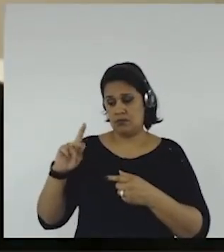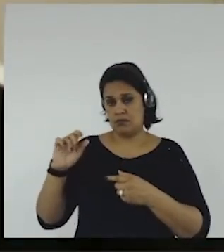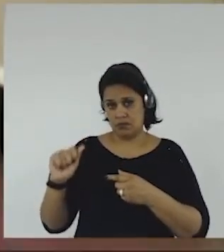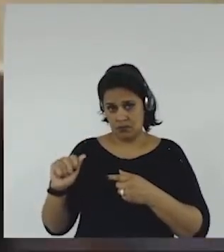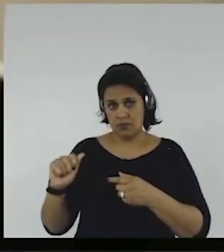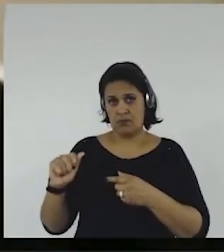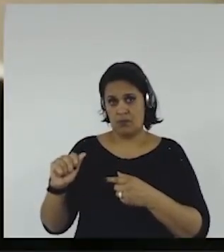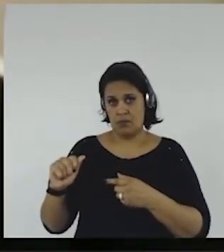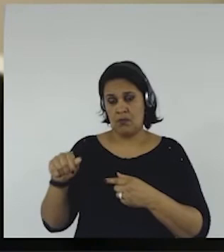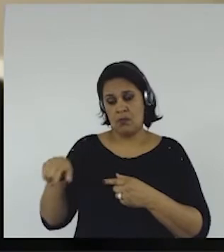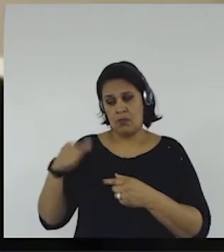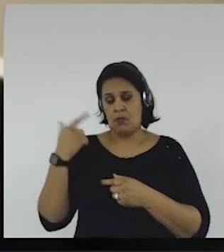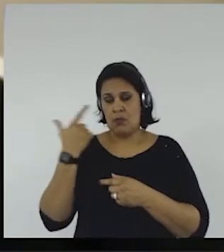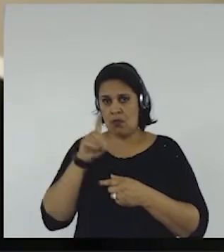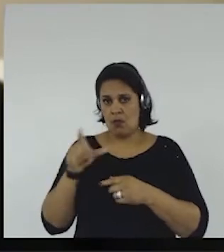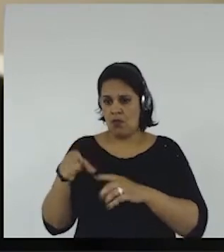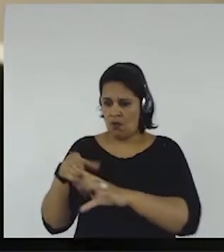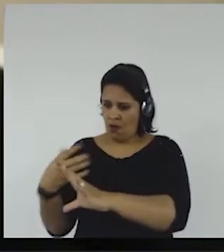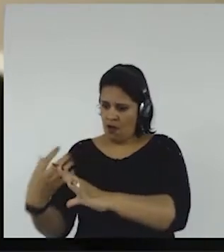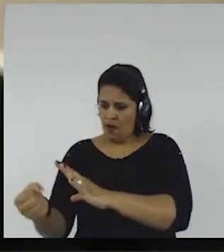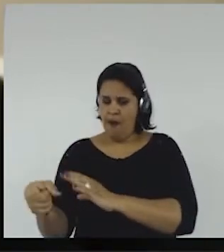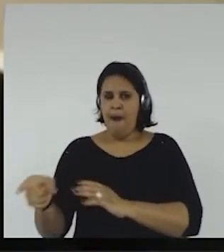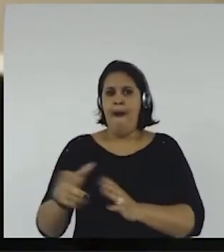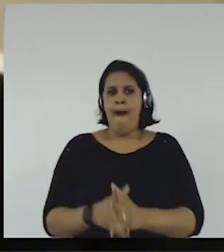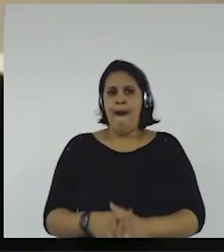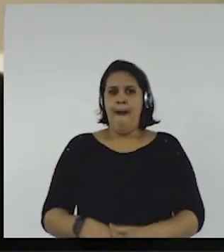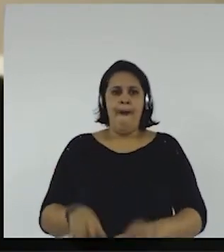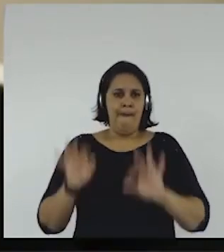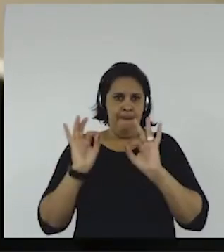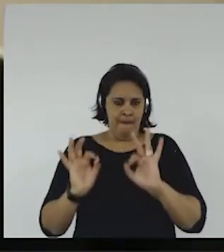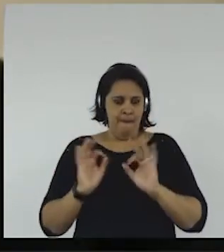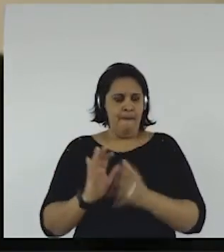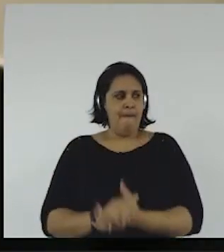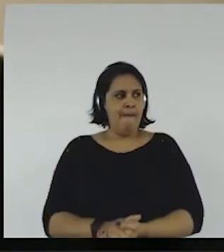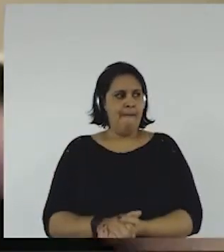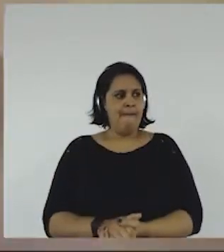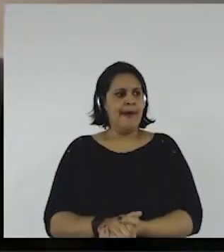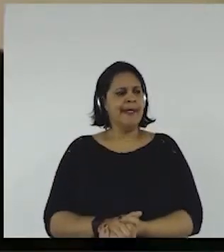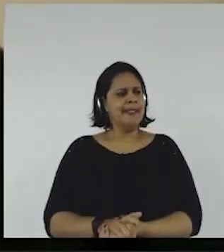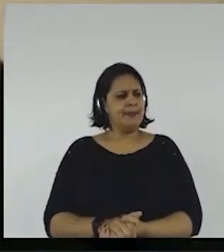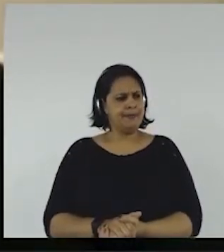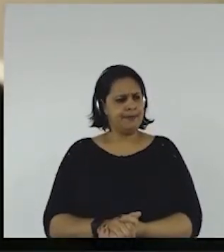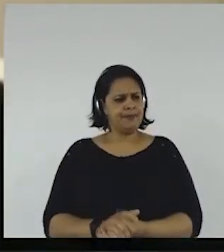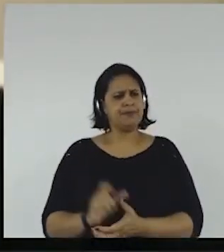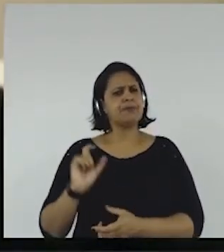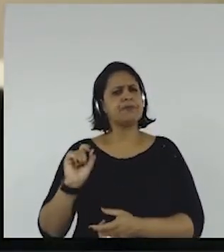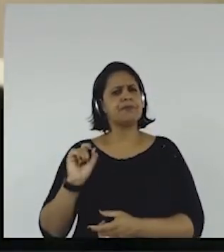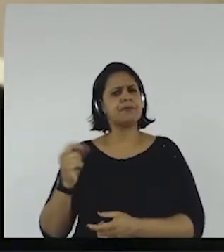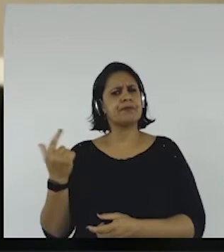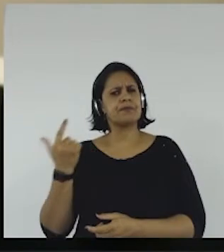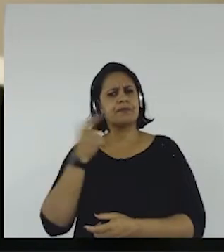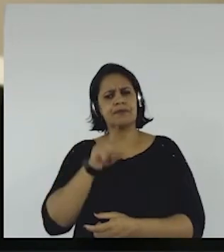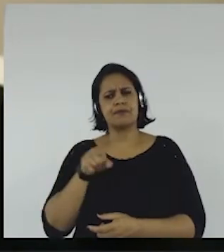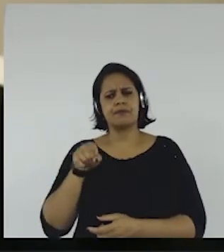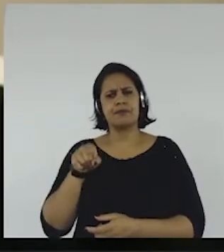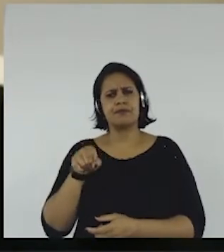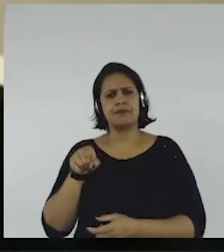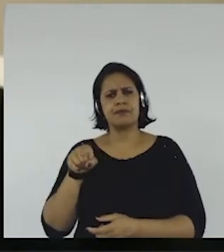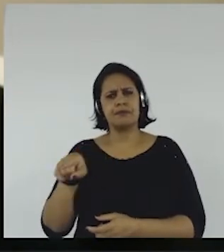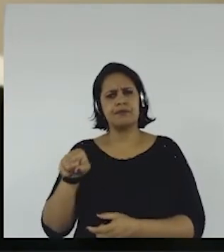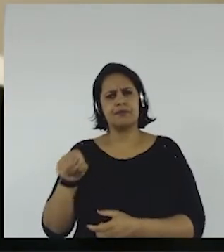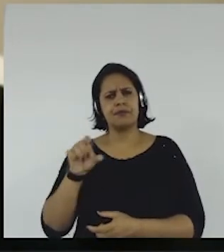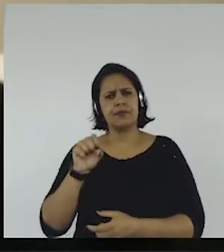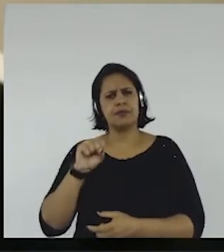internacional privado em linhas gerais. Pois bem, quem foi que deu essa segurança a